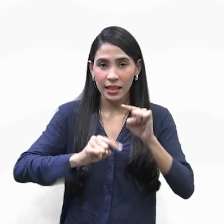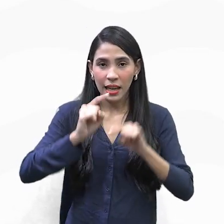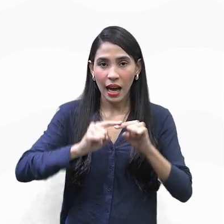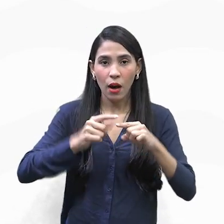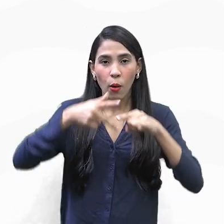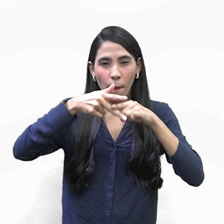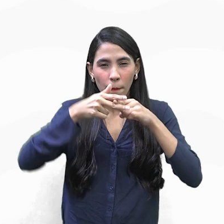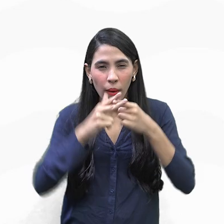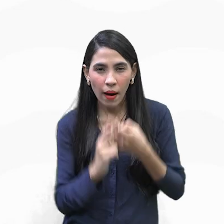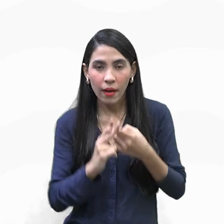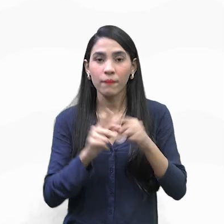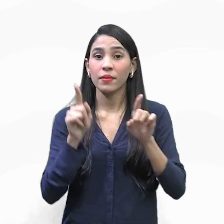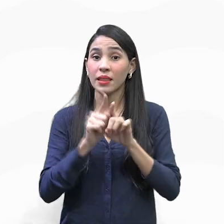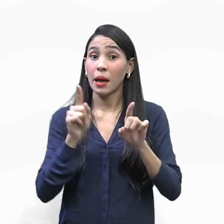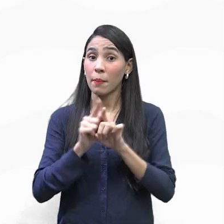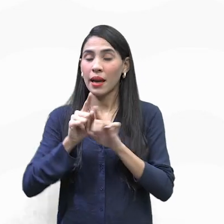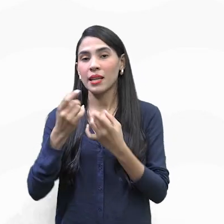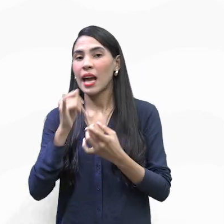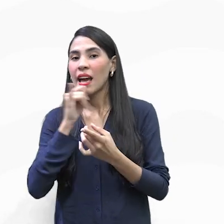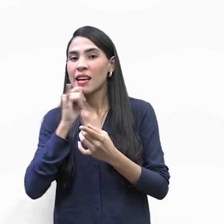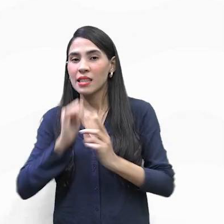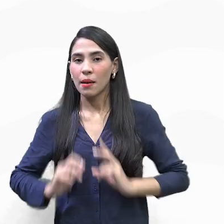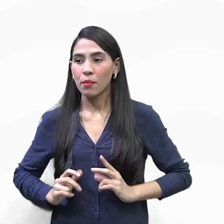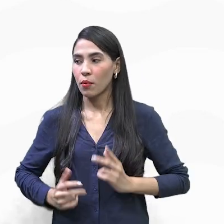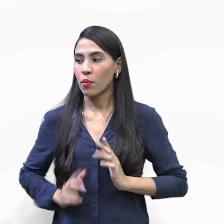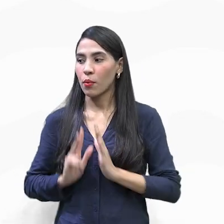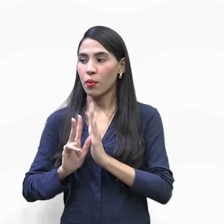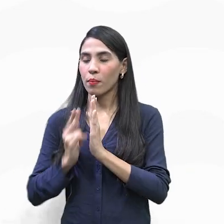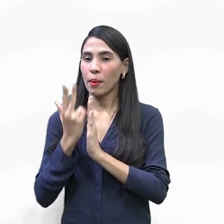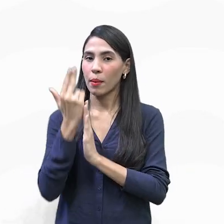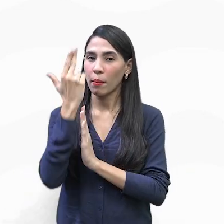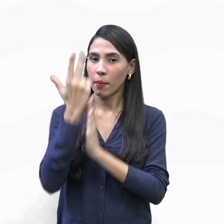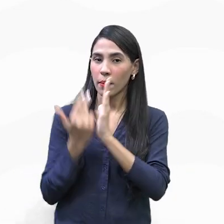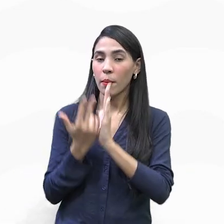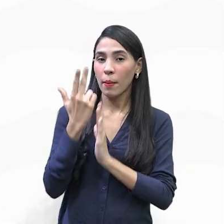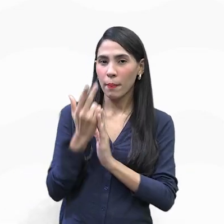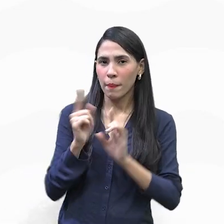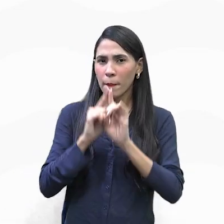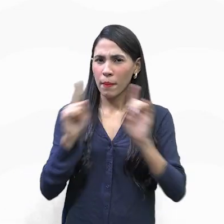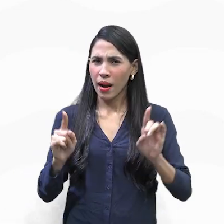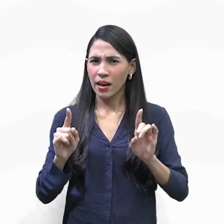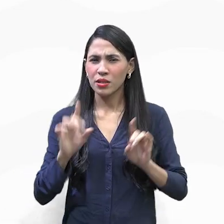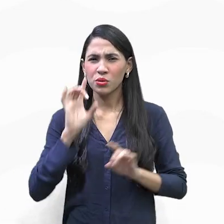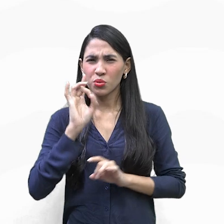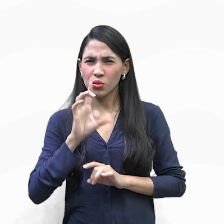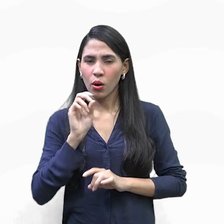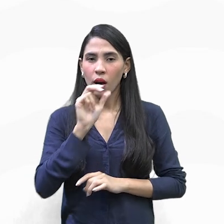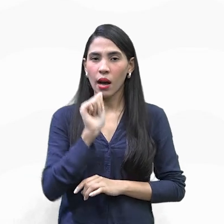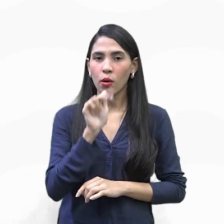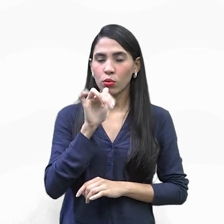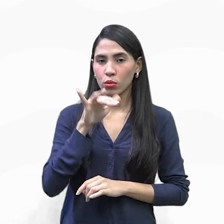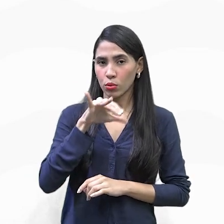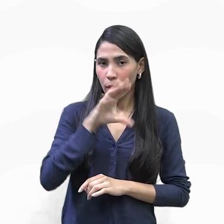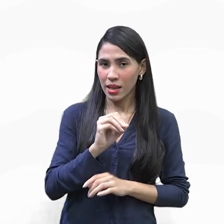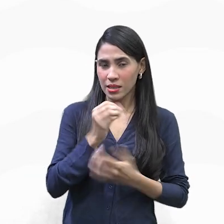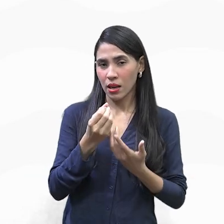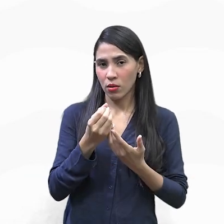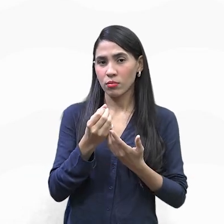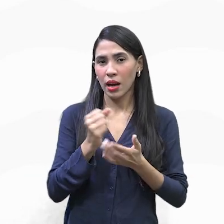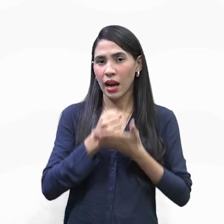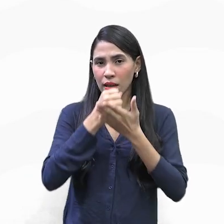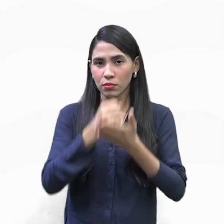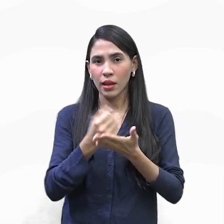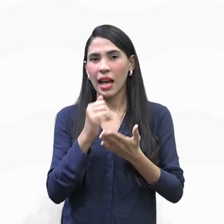a realização de cirurgias. Mas será, professor, que somente a automação aí contribui para que essas